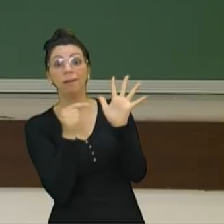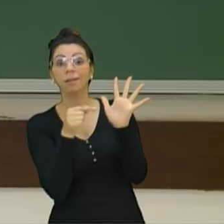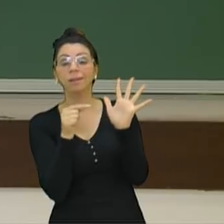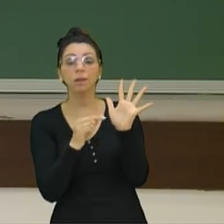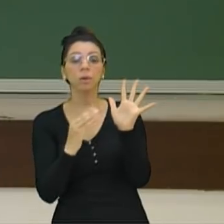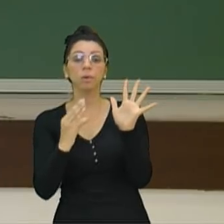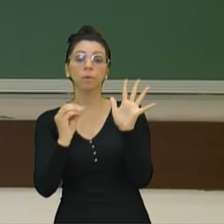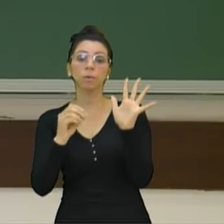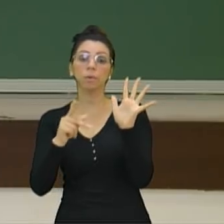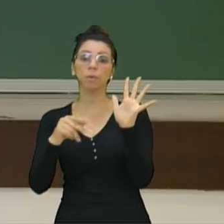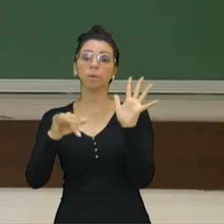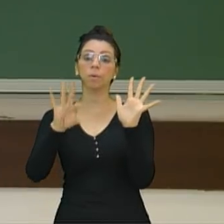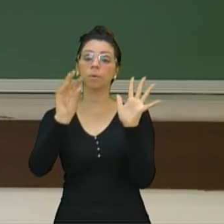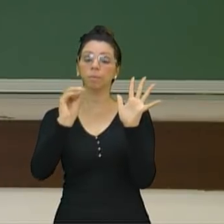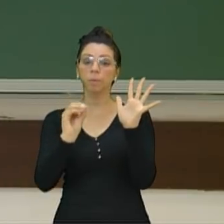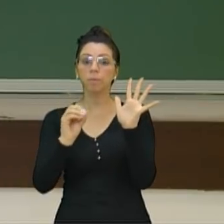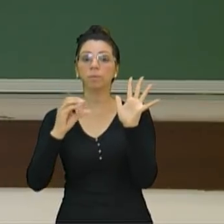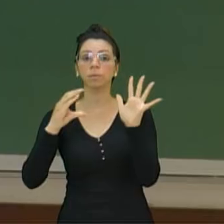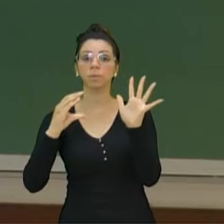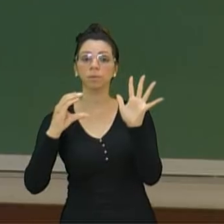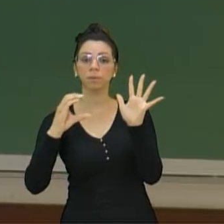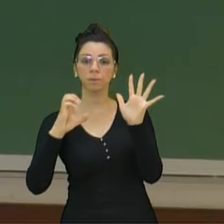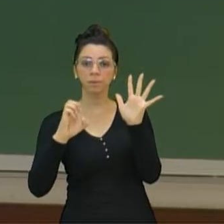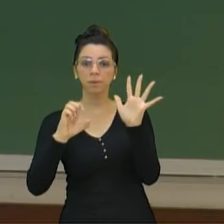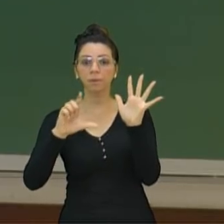Por ser uma célula,